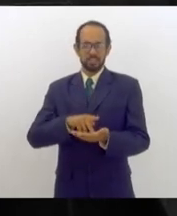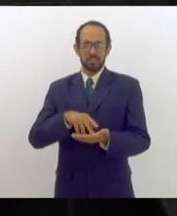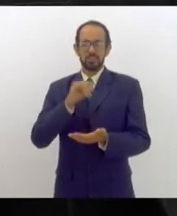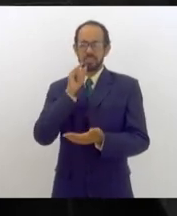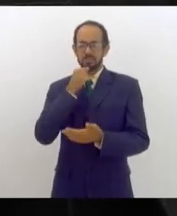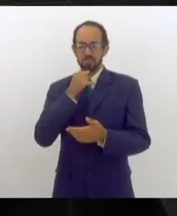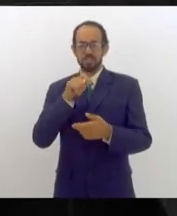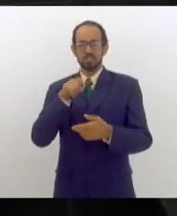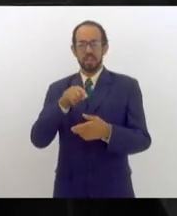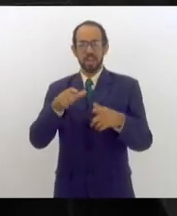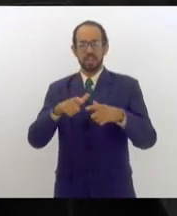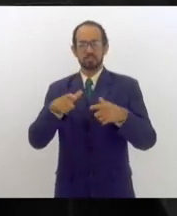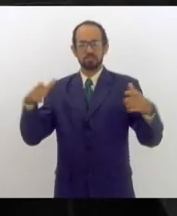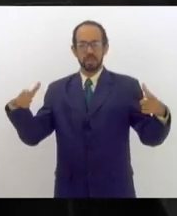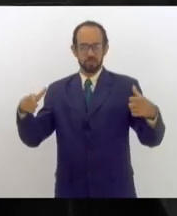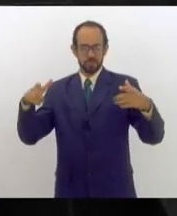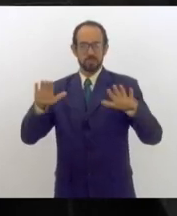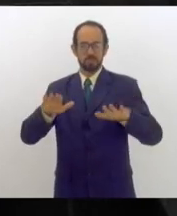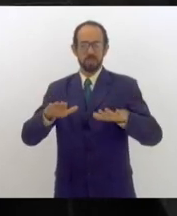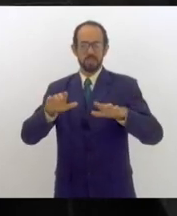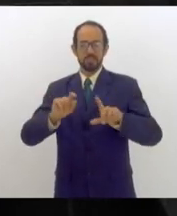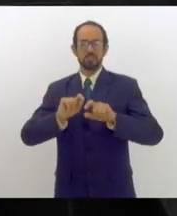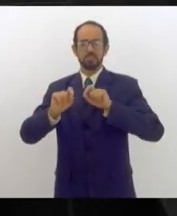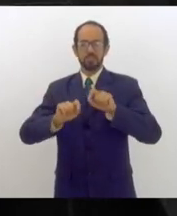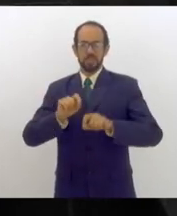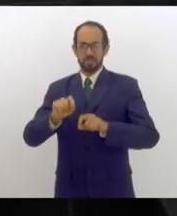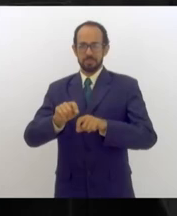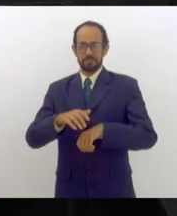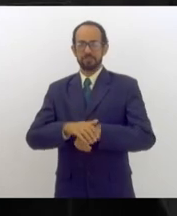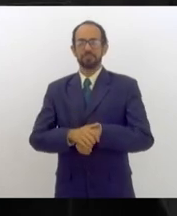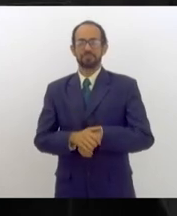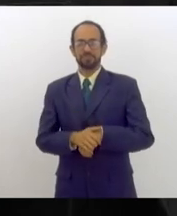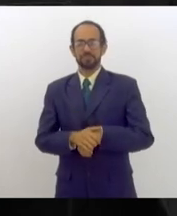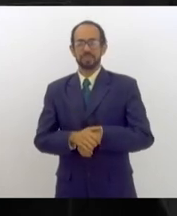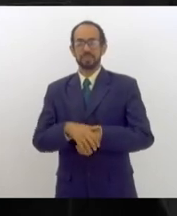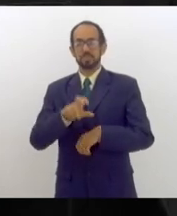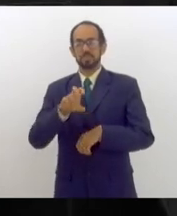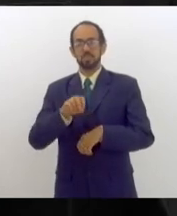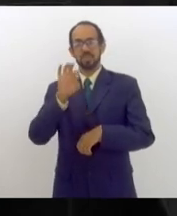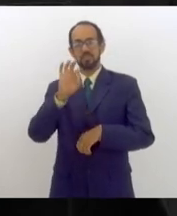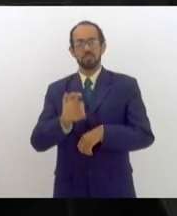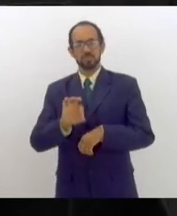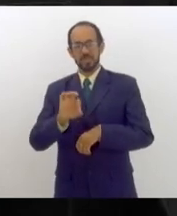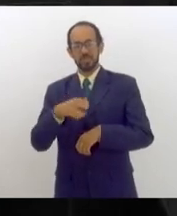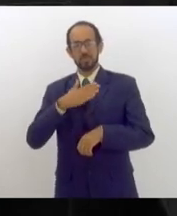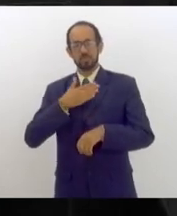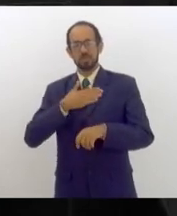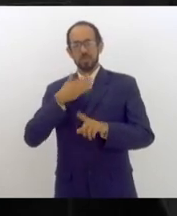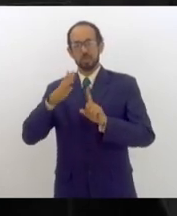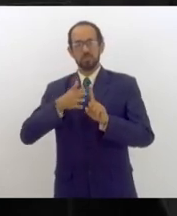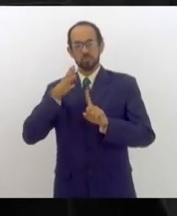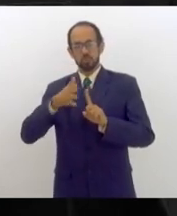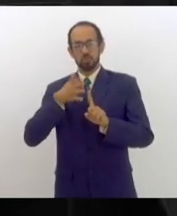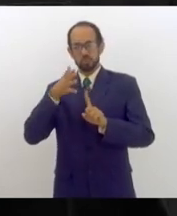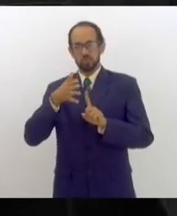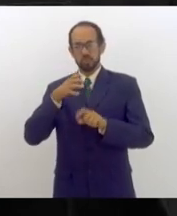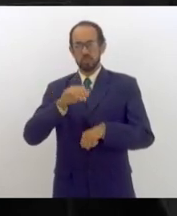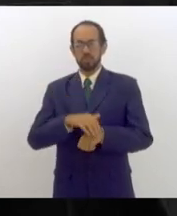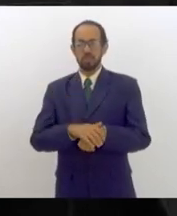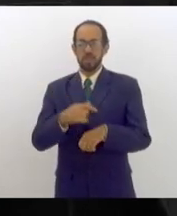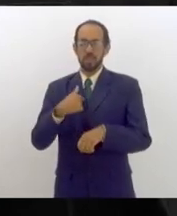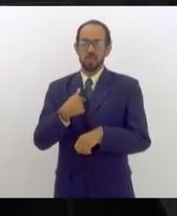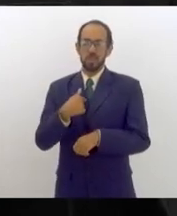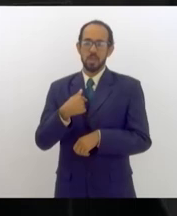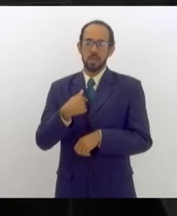maiorias mas dito isso senhora presidente 50% do meu discurso eu